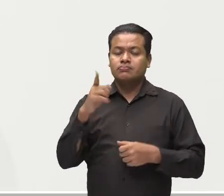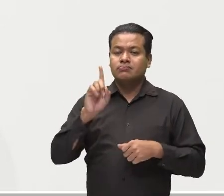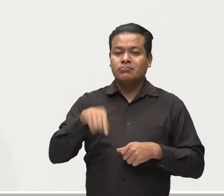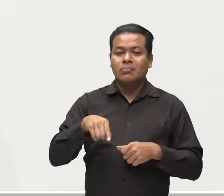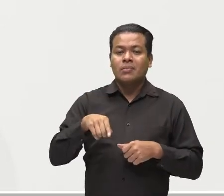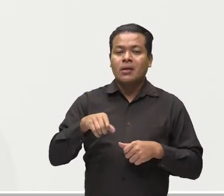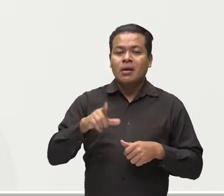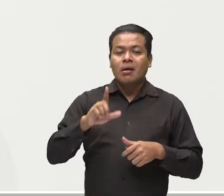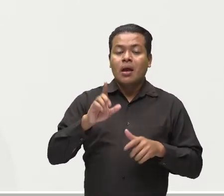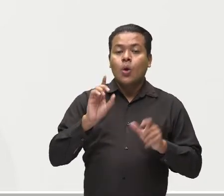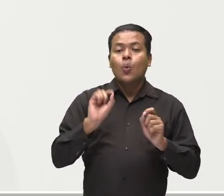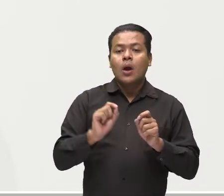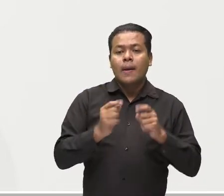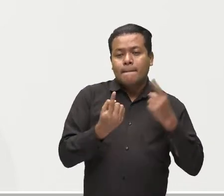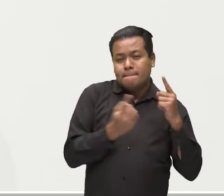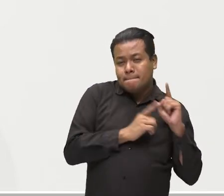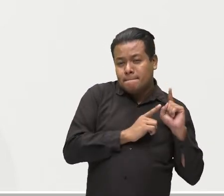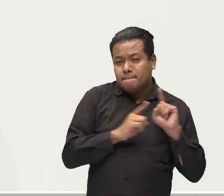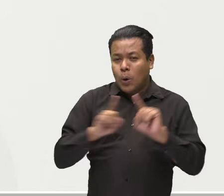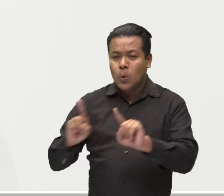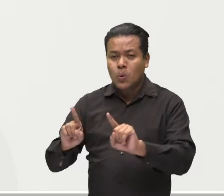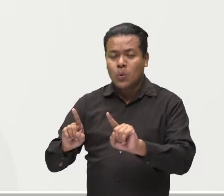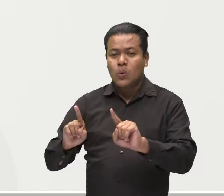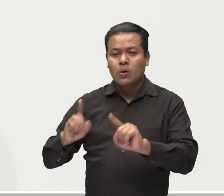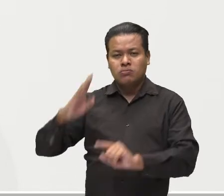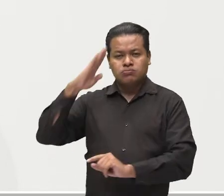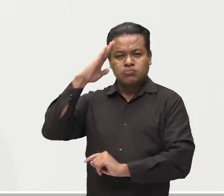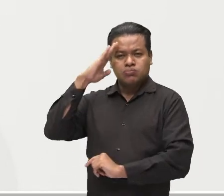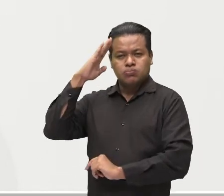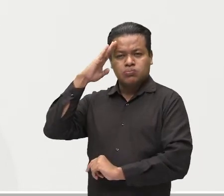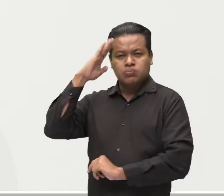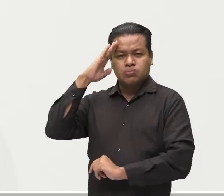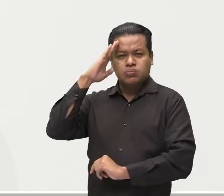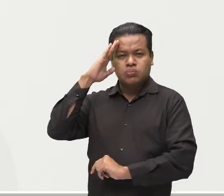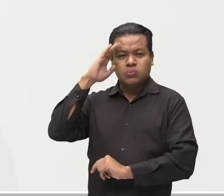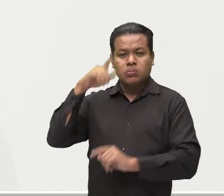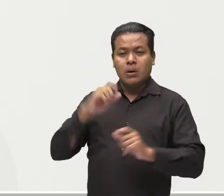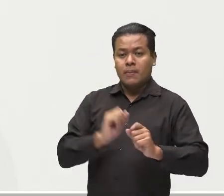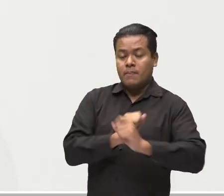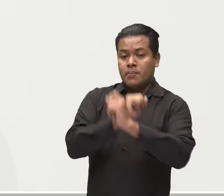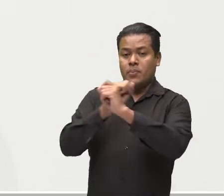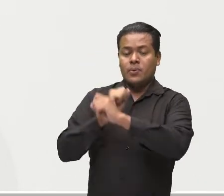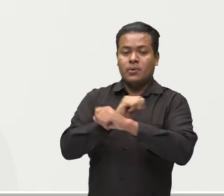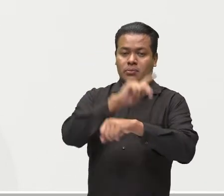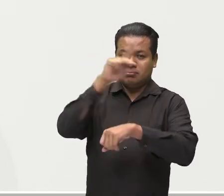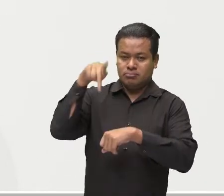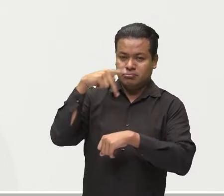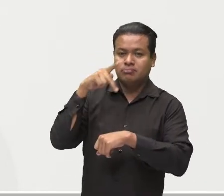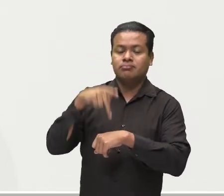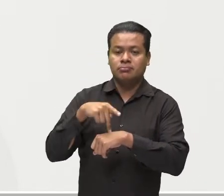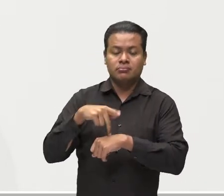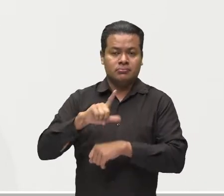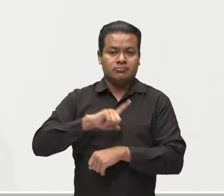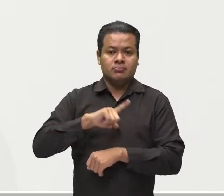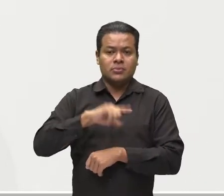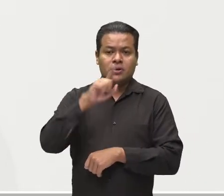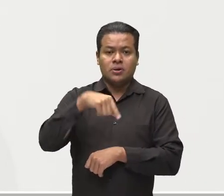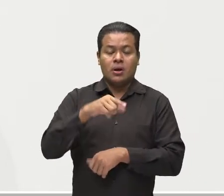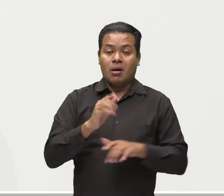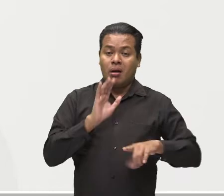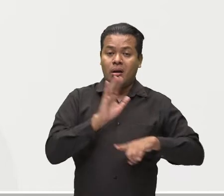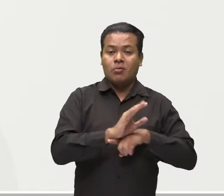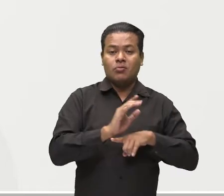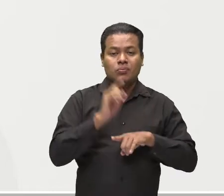É necessário realizar atividades militares. O exército de Israel ele é muito forte, né? Inclusive com a ajuda dos Estados